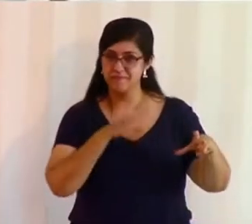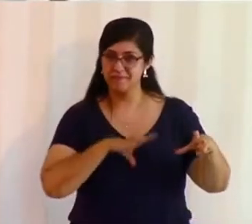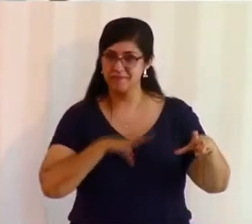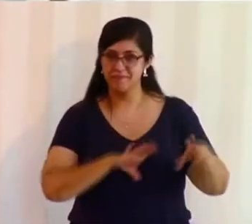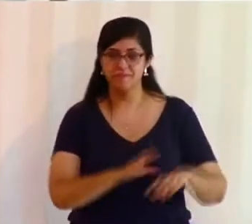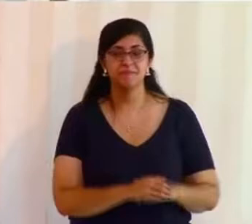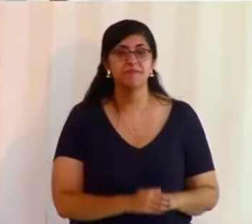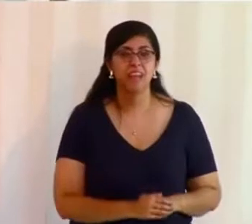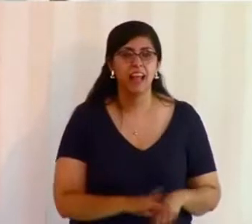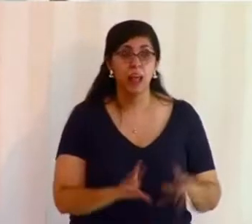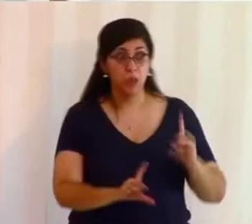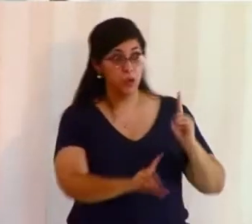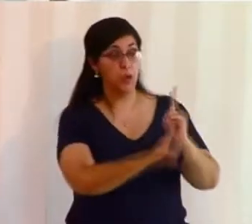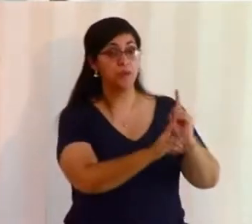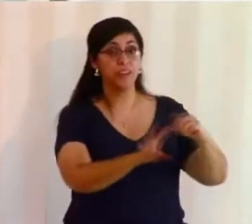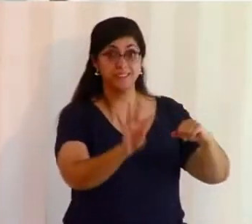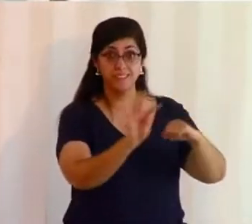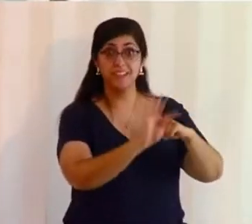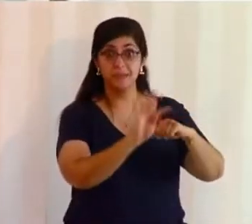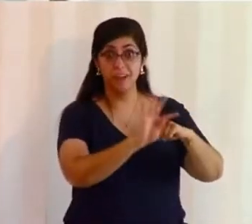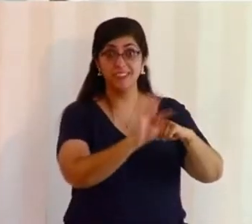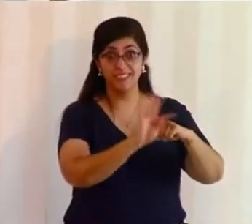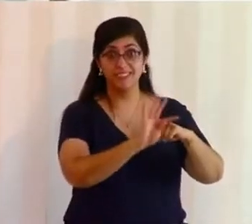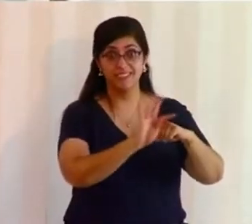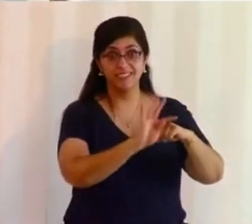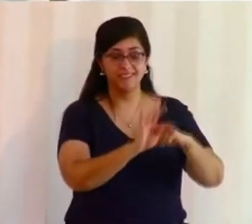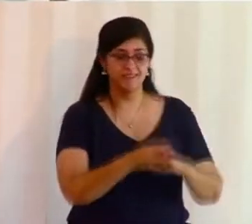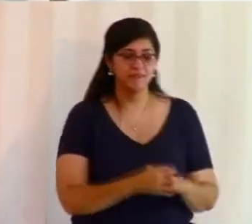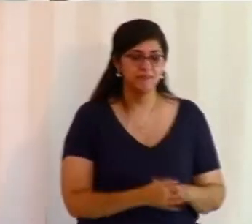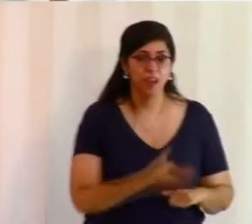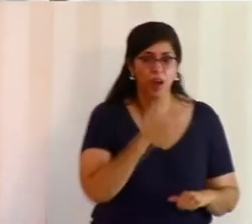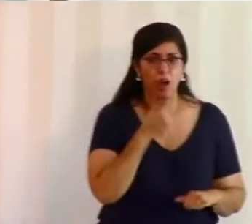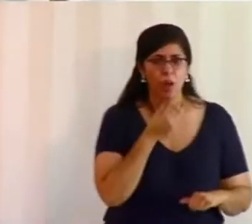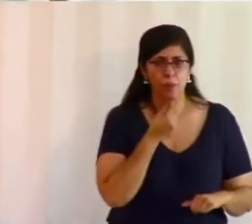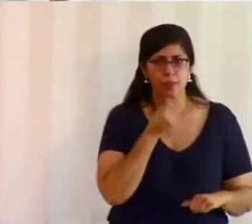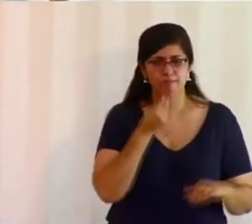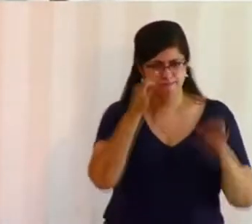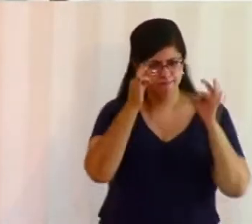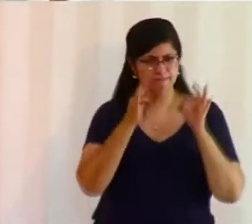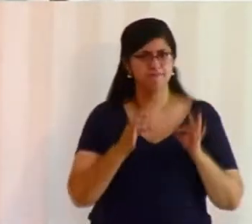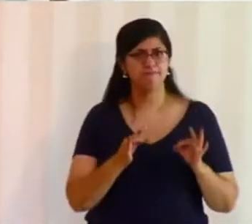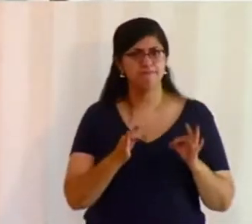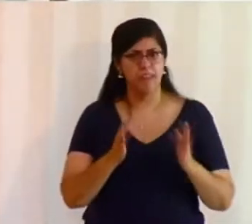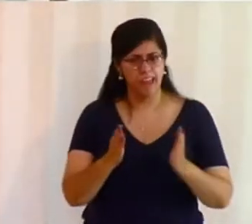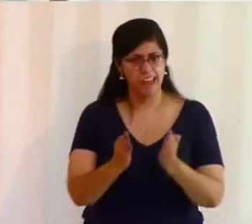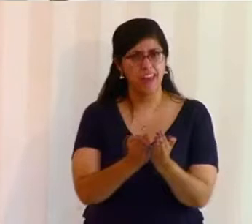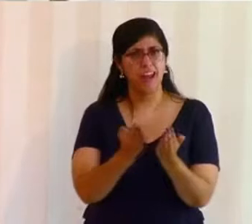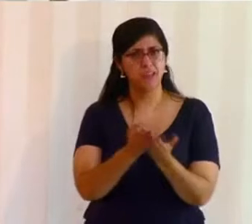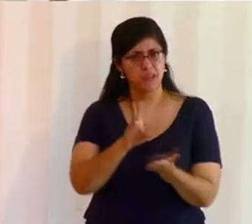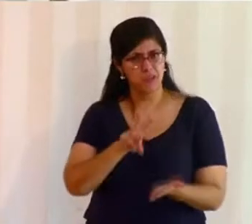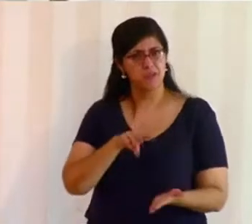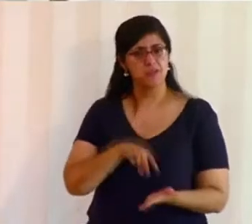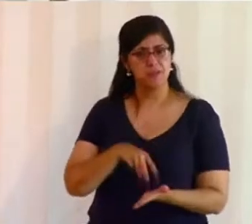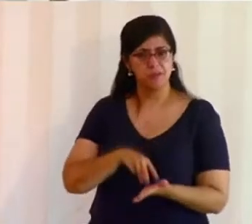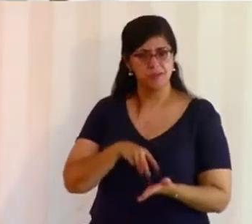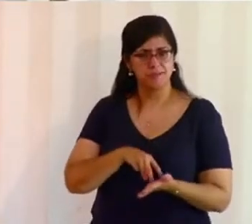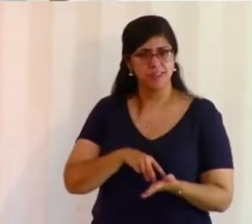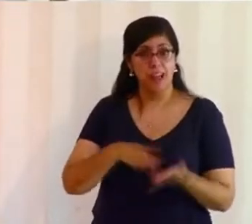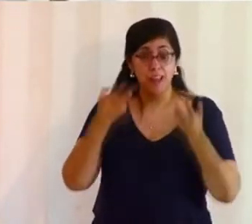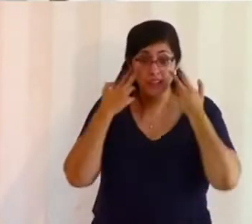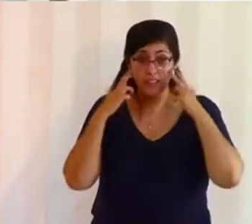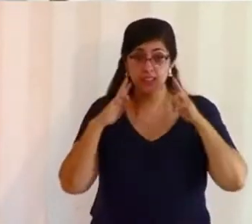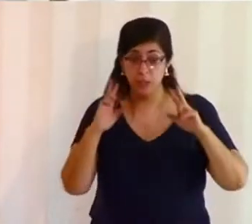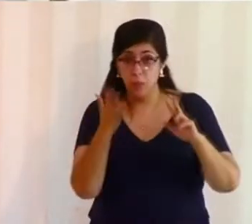discípulo chamado Timóteo. Conhecemos tanto o testemunho desse jovem, do testemunho da sua mãe, da sua